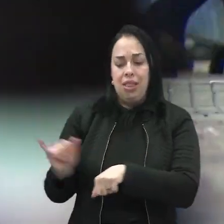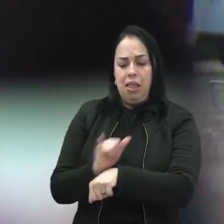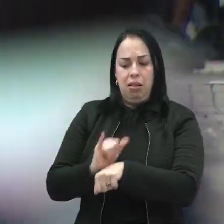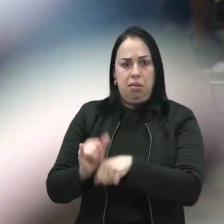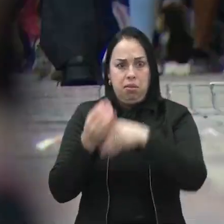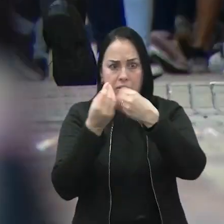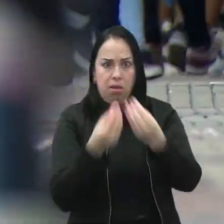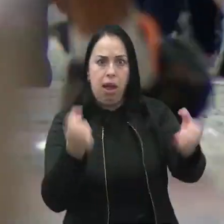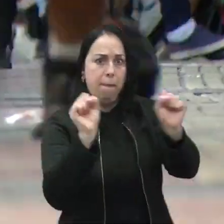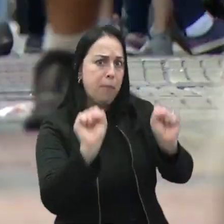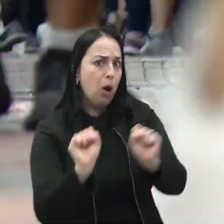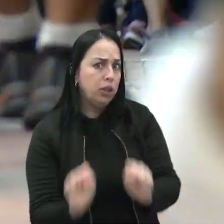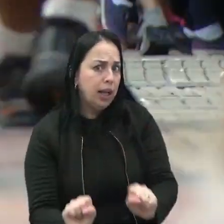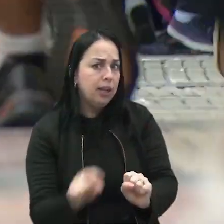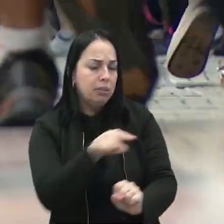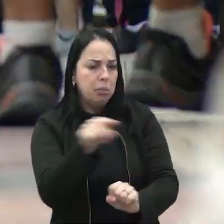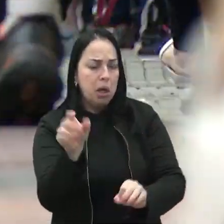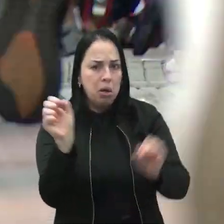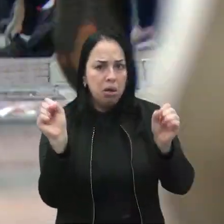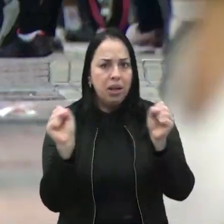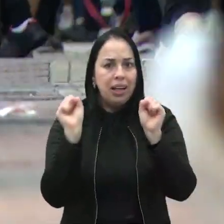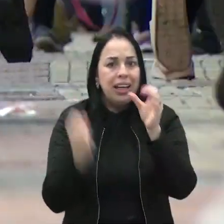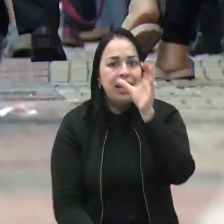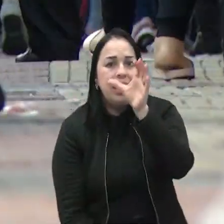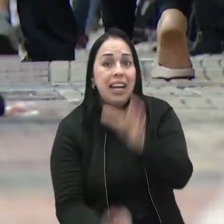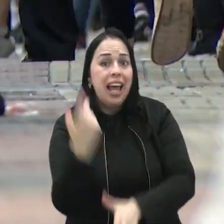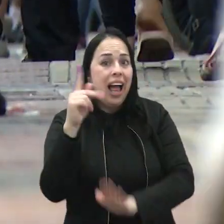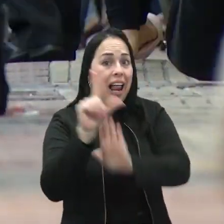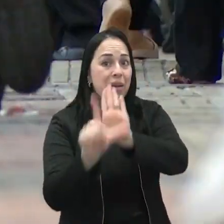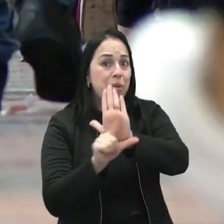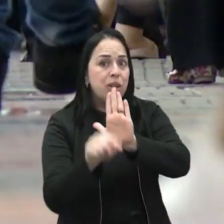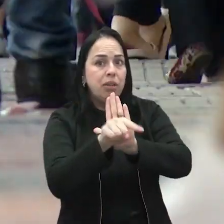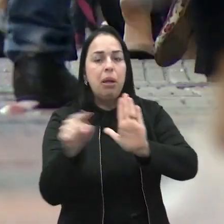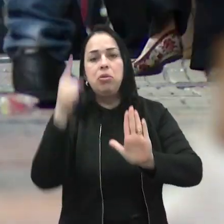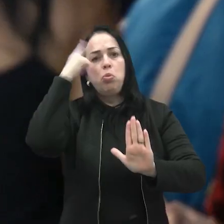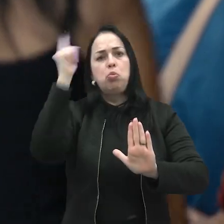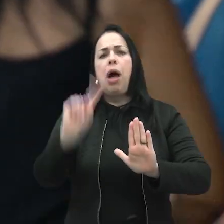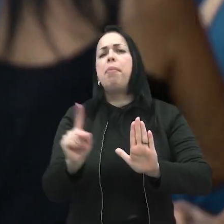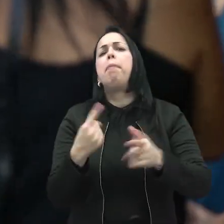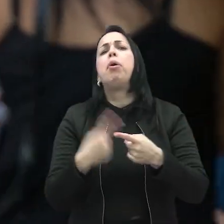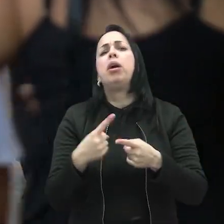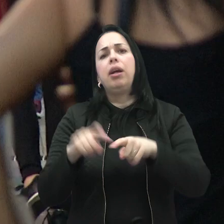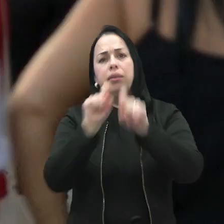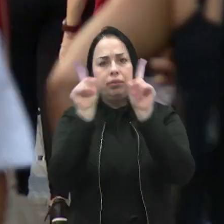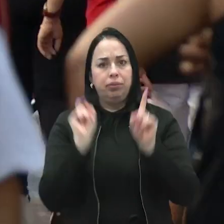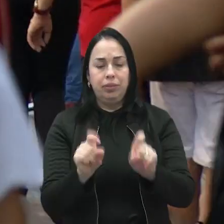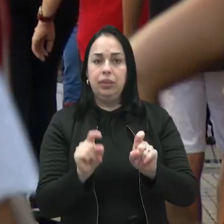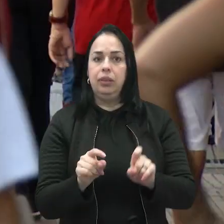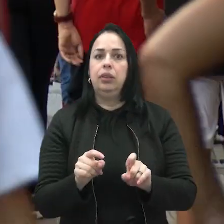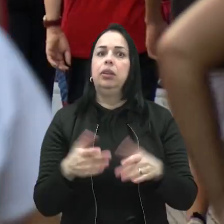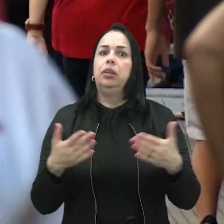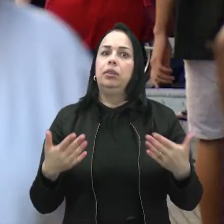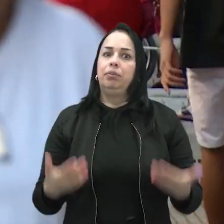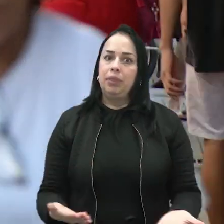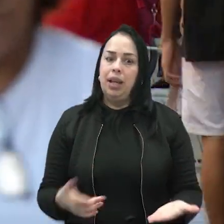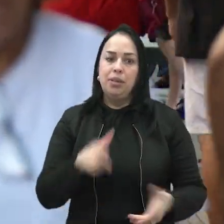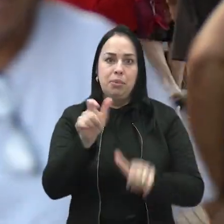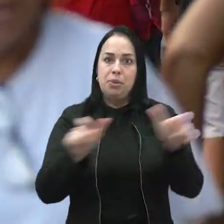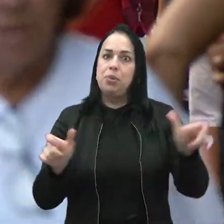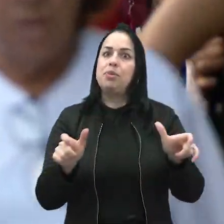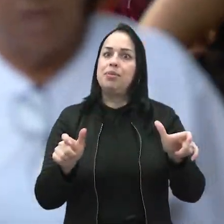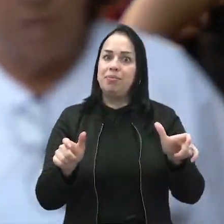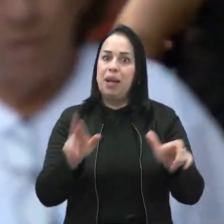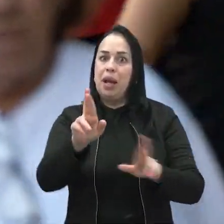que dá plenos poderes para a população elaborar leis é tão pouco conhecida? A resposta é unânime entre as